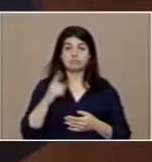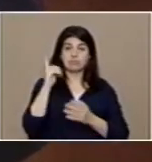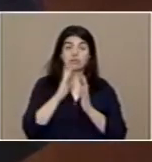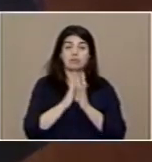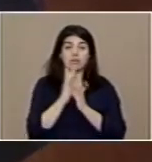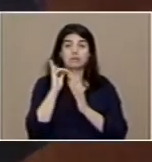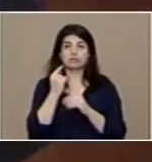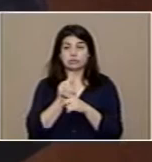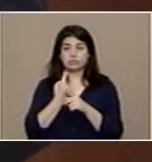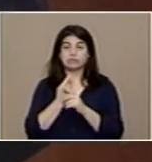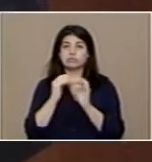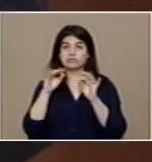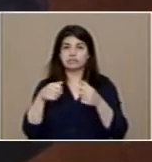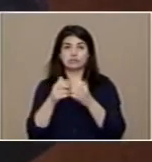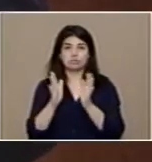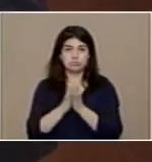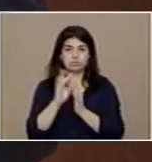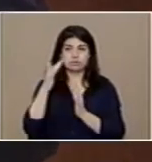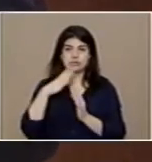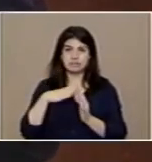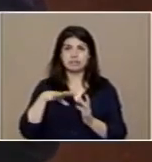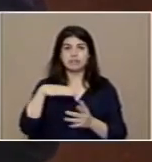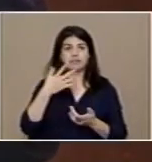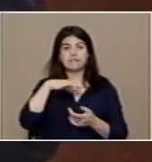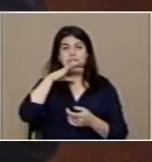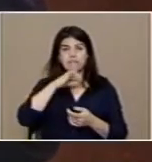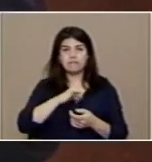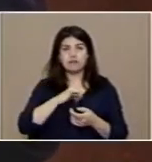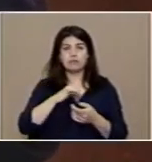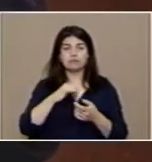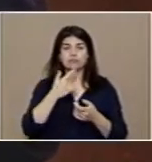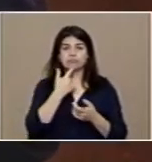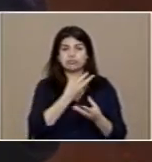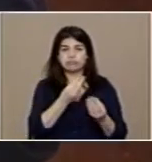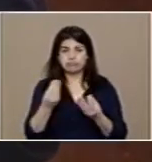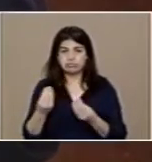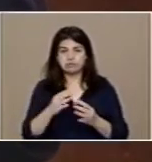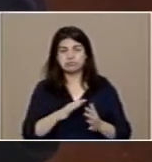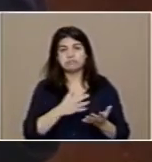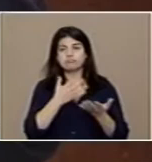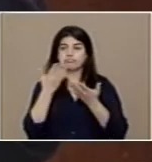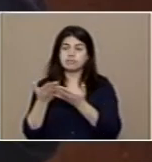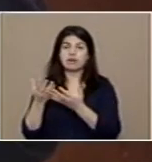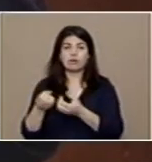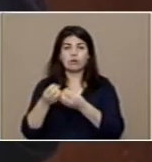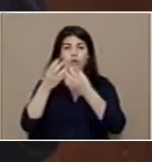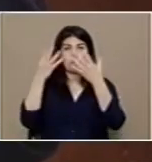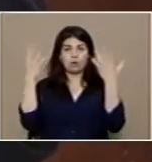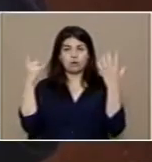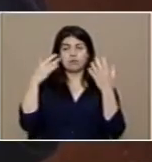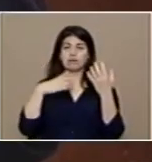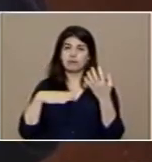as coisas querendo conduzir muitos filhos para a sua glória levasse a glória perfeita